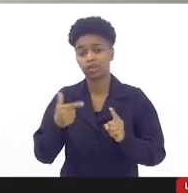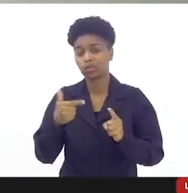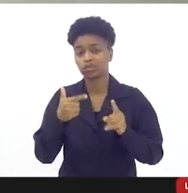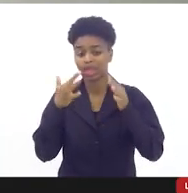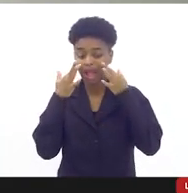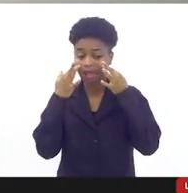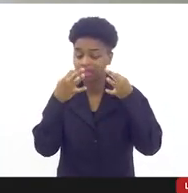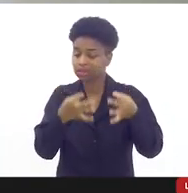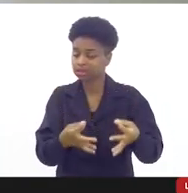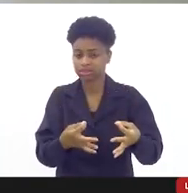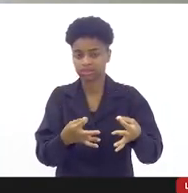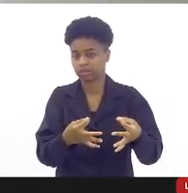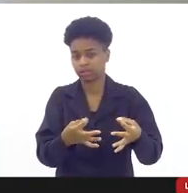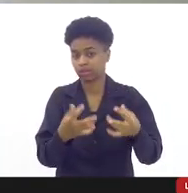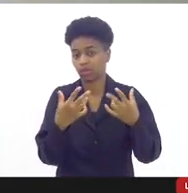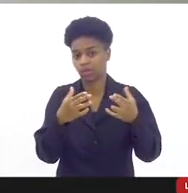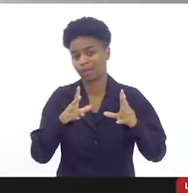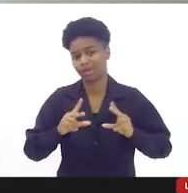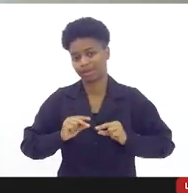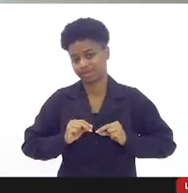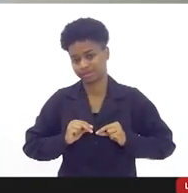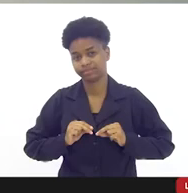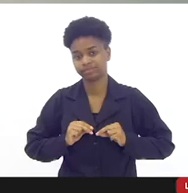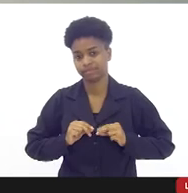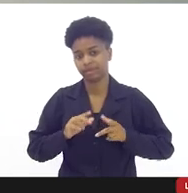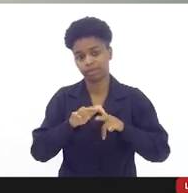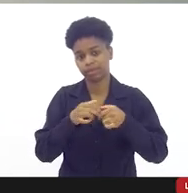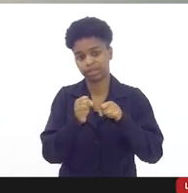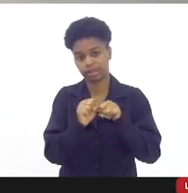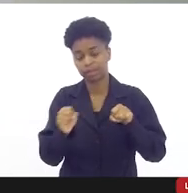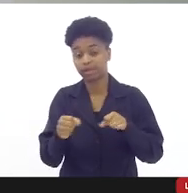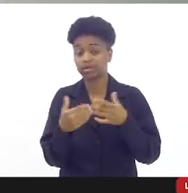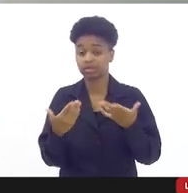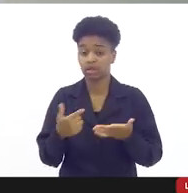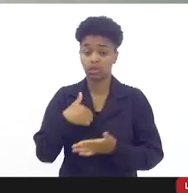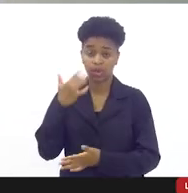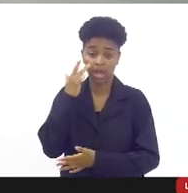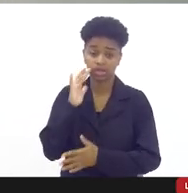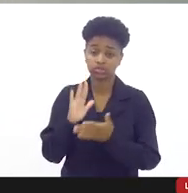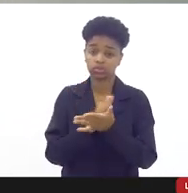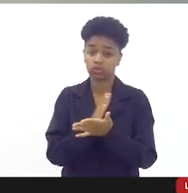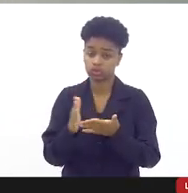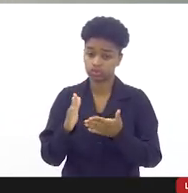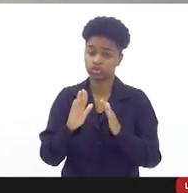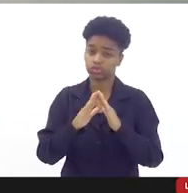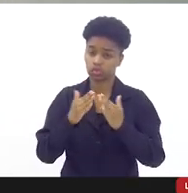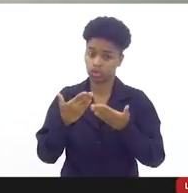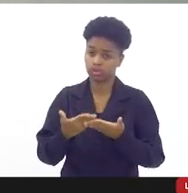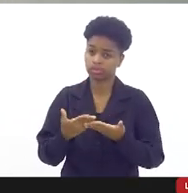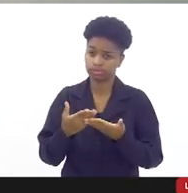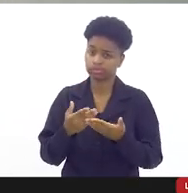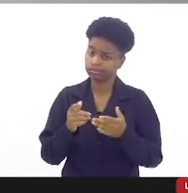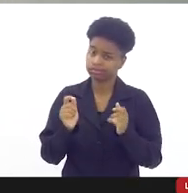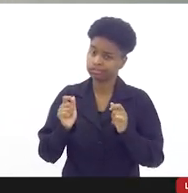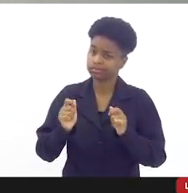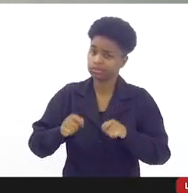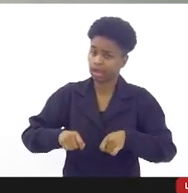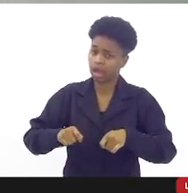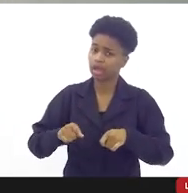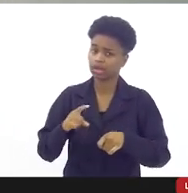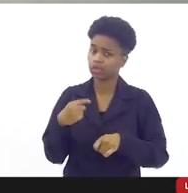a atenção que ela merece dado ao tamanho dela acho que tem escolas suficientes aqui da gente